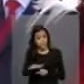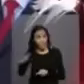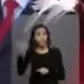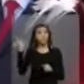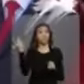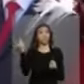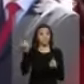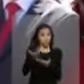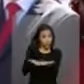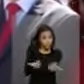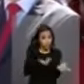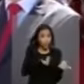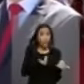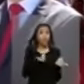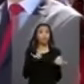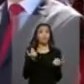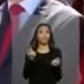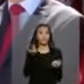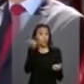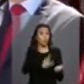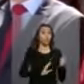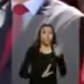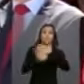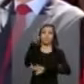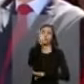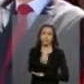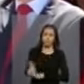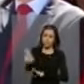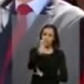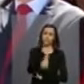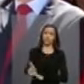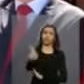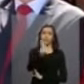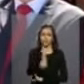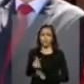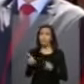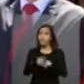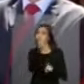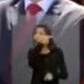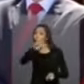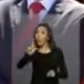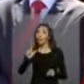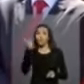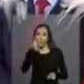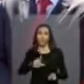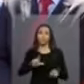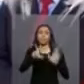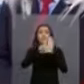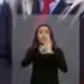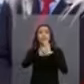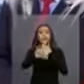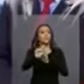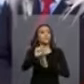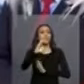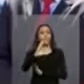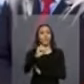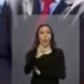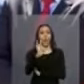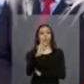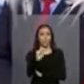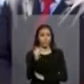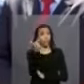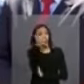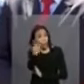jovens chegamos às universidades a lei de cotas e foi o